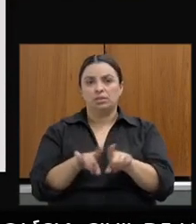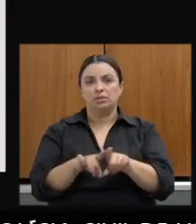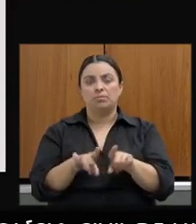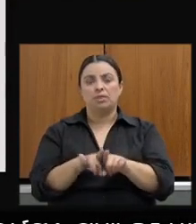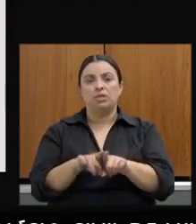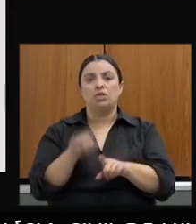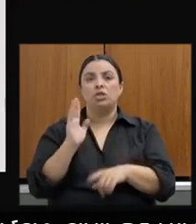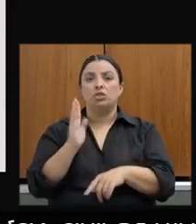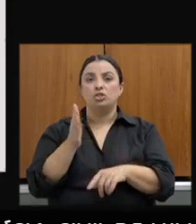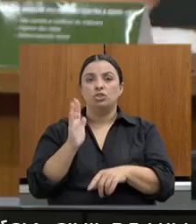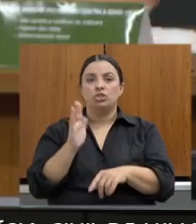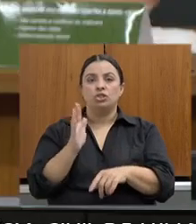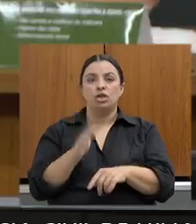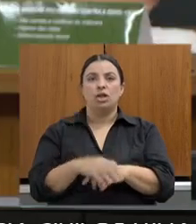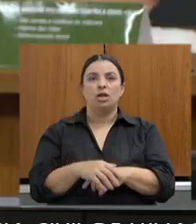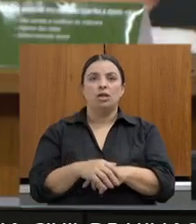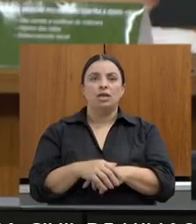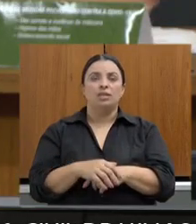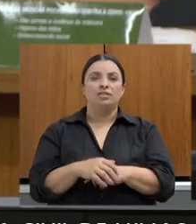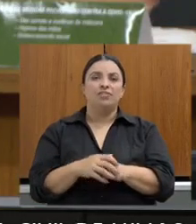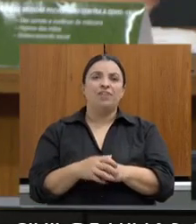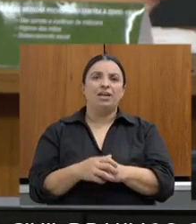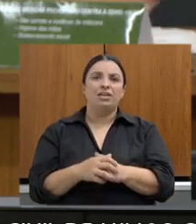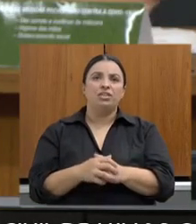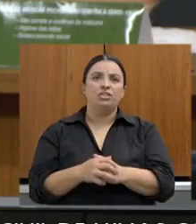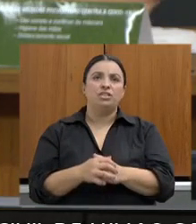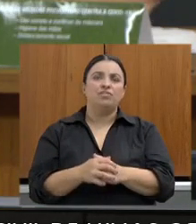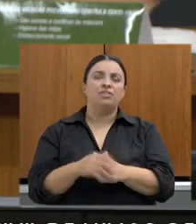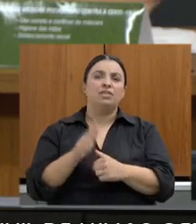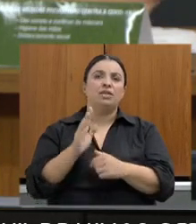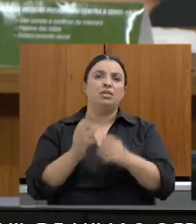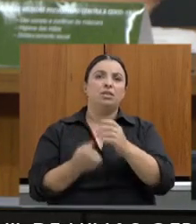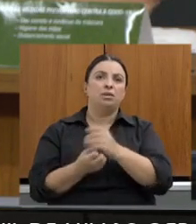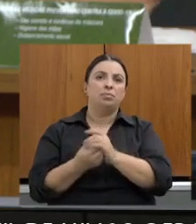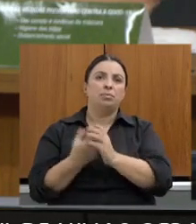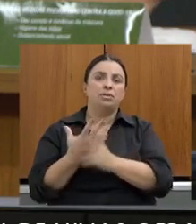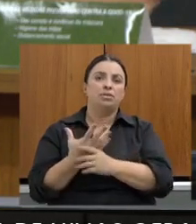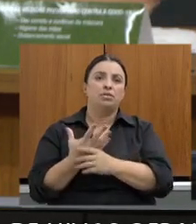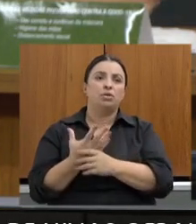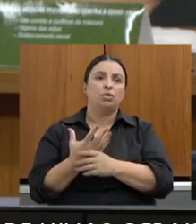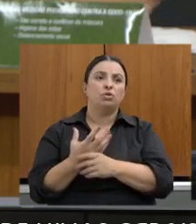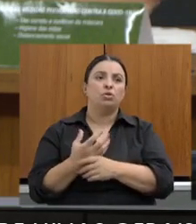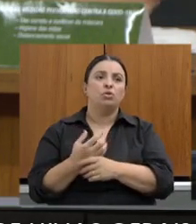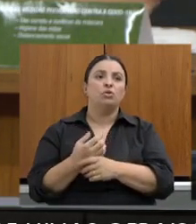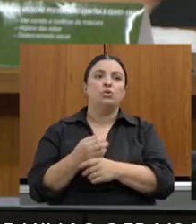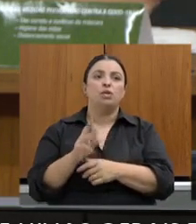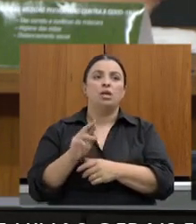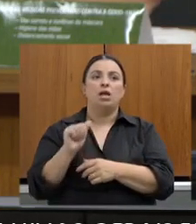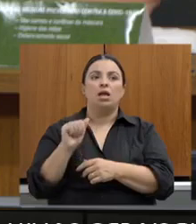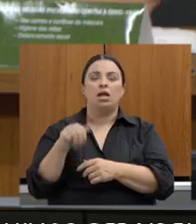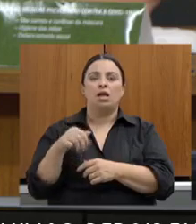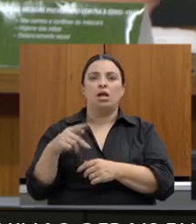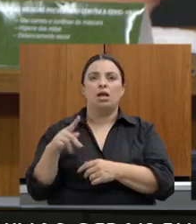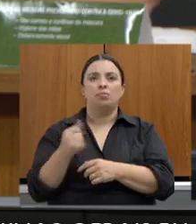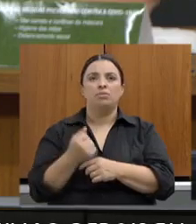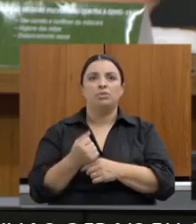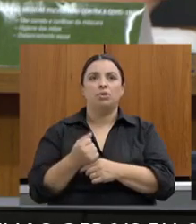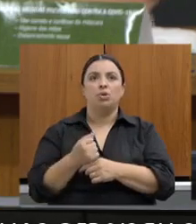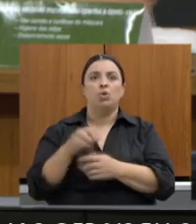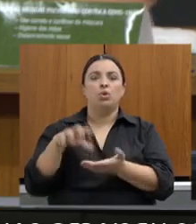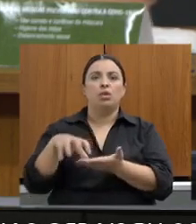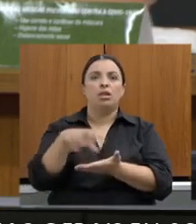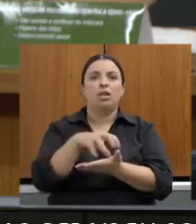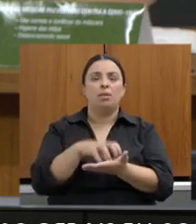já estamos com a implementação também do dos Vampiros - departamento de Contagem Vespasiano